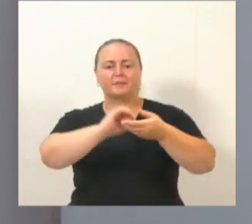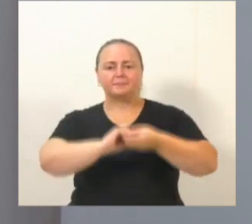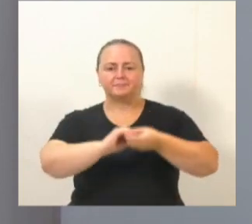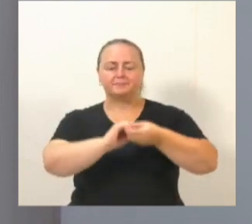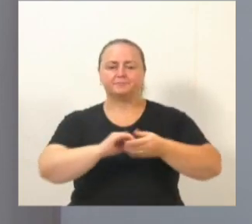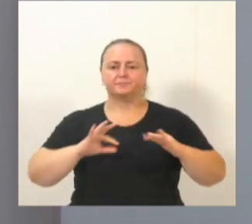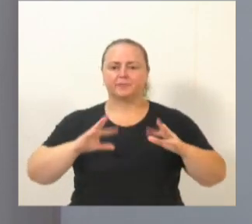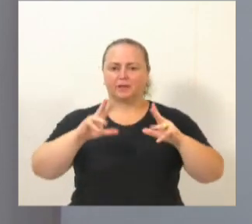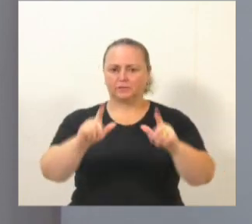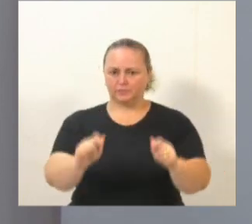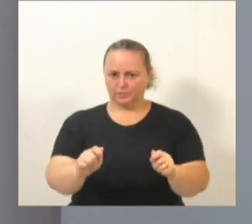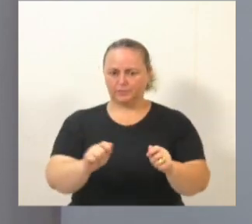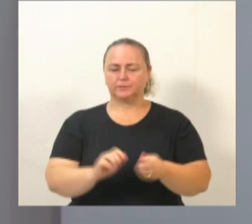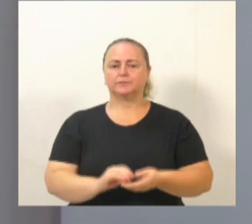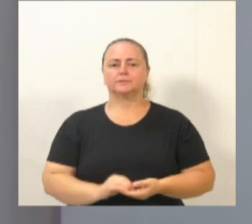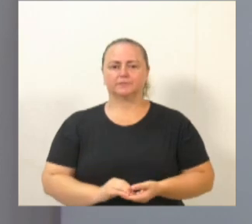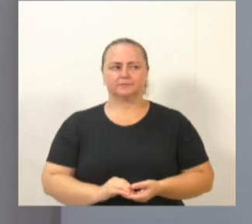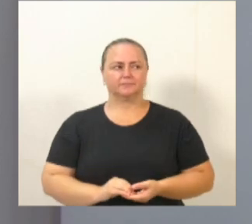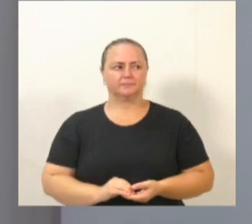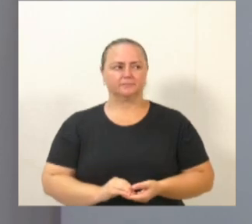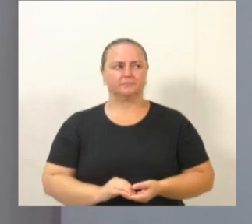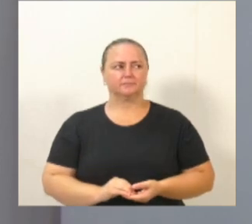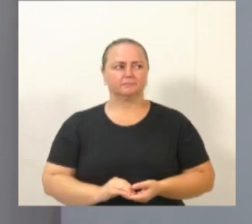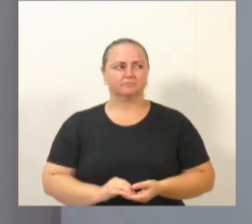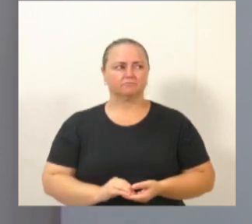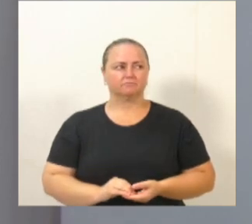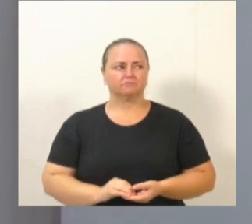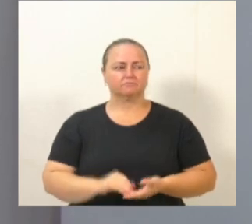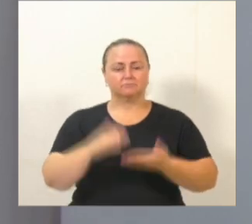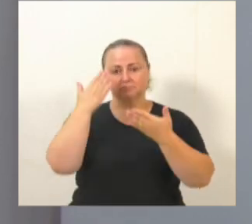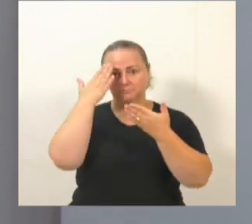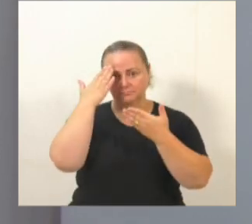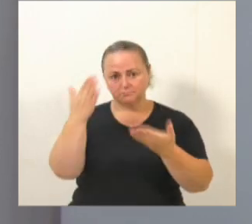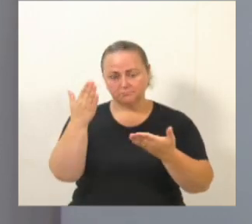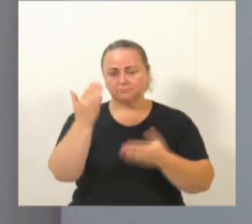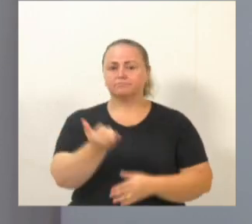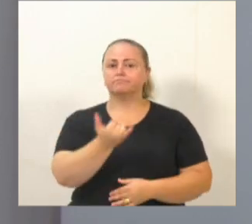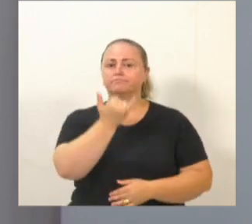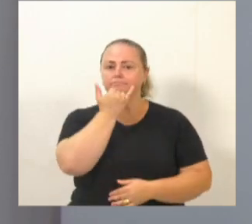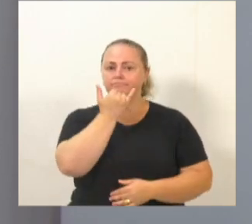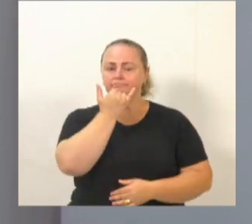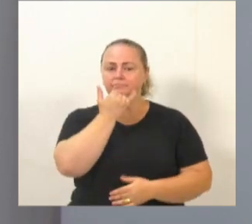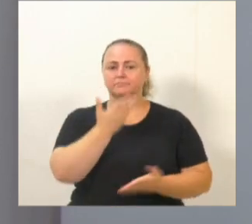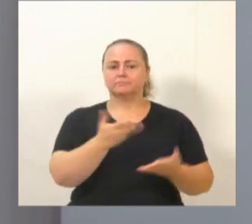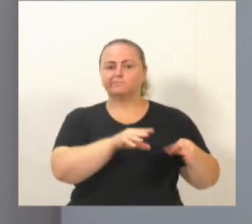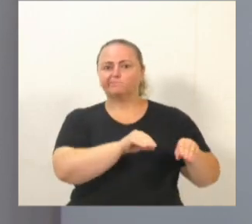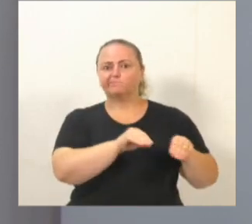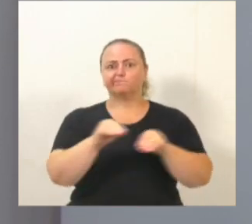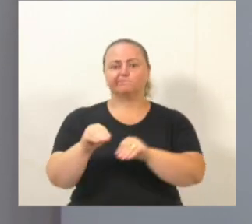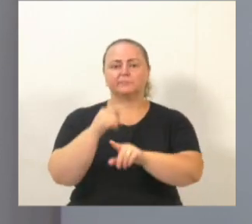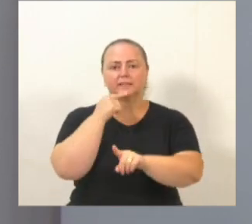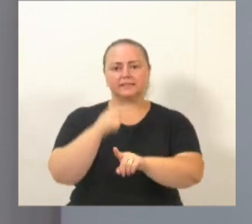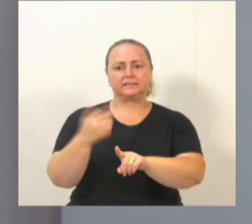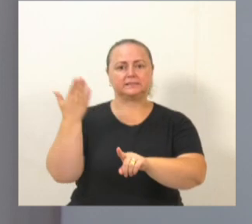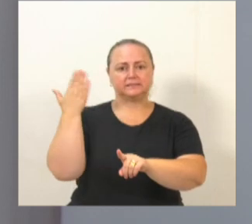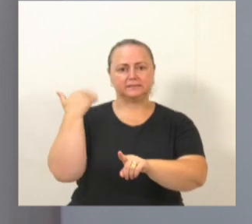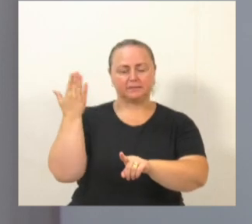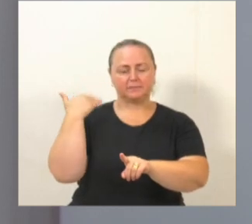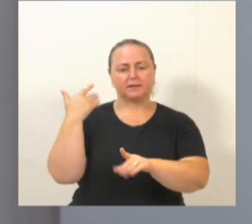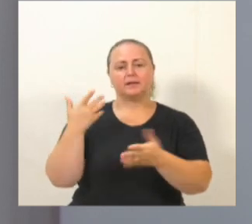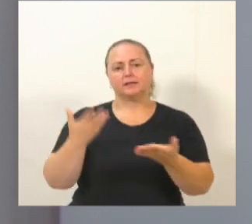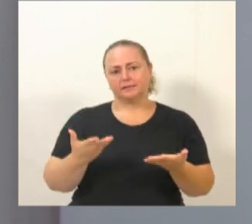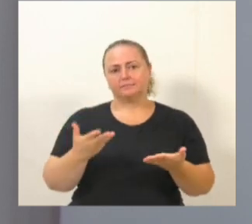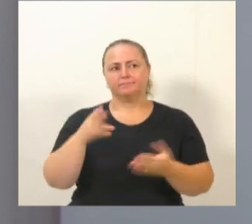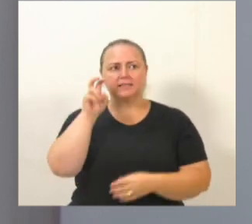Primeiro, eu gostaria de agradecer e pedir desculpas pelo adiamento da semana passada, que a primeira convocação foi para